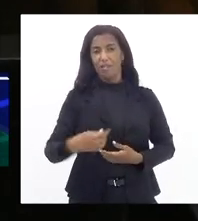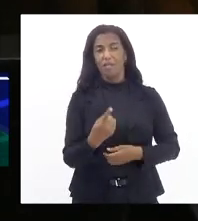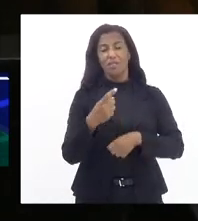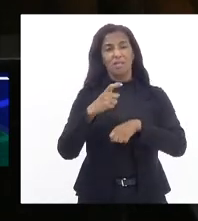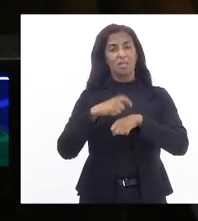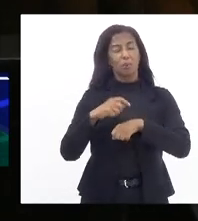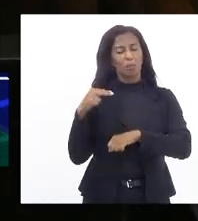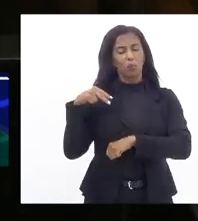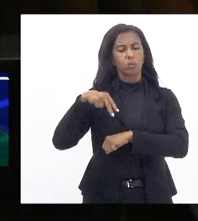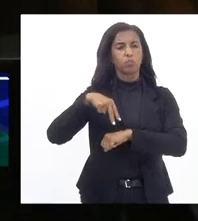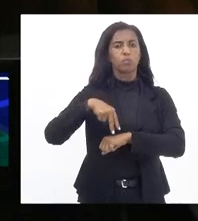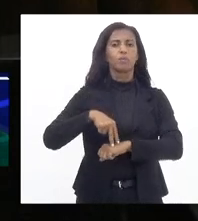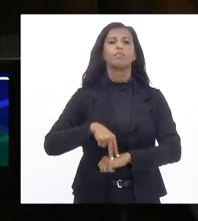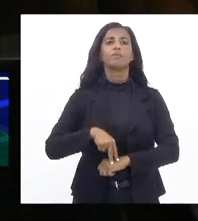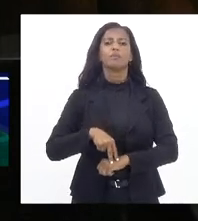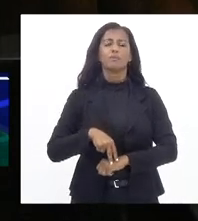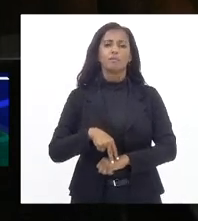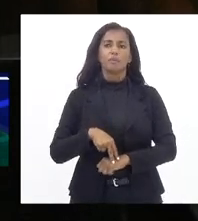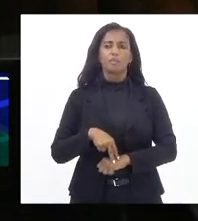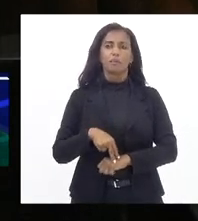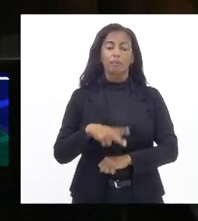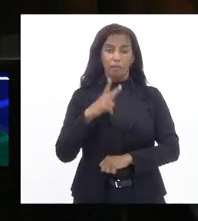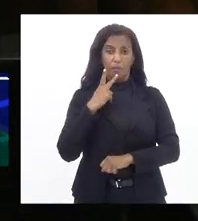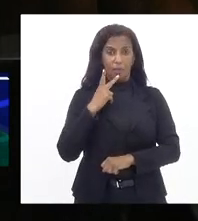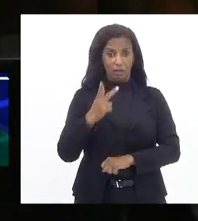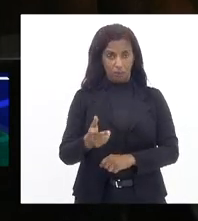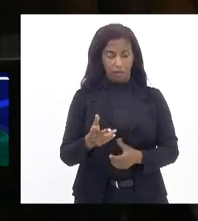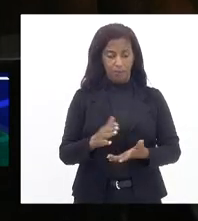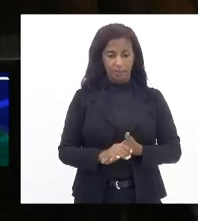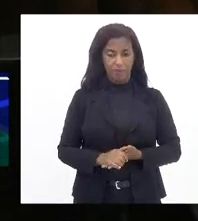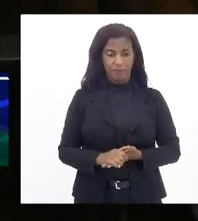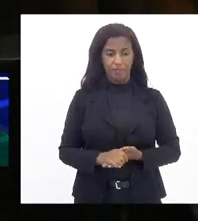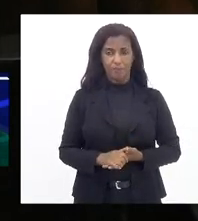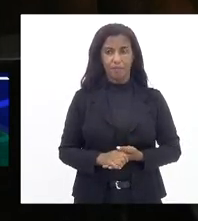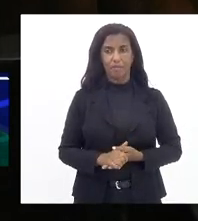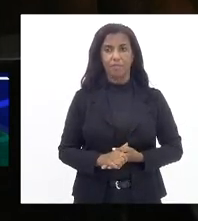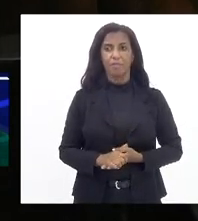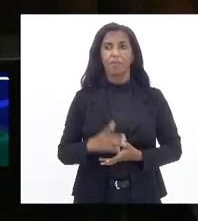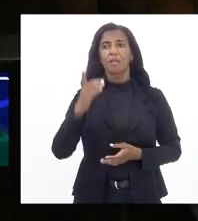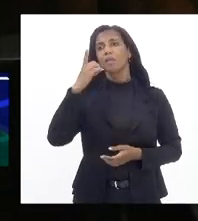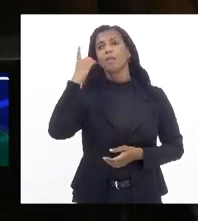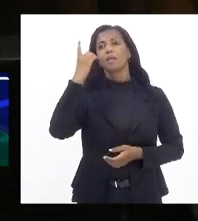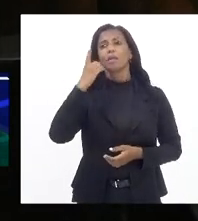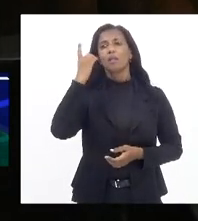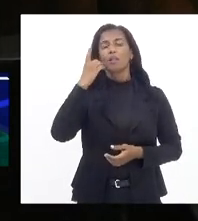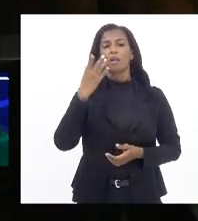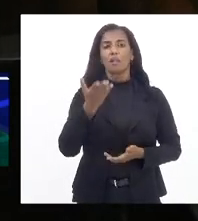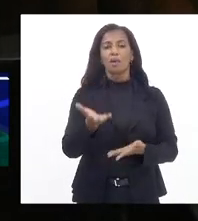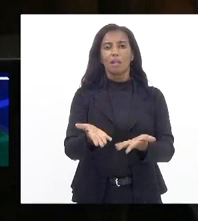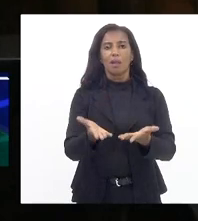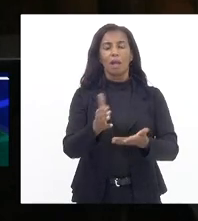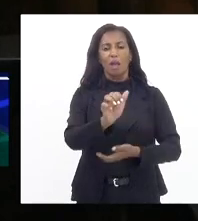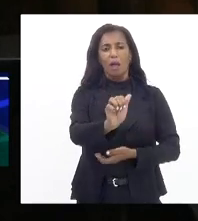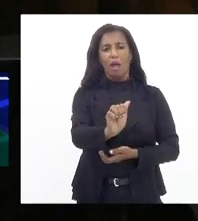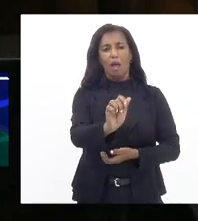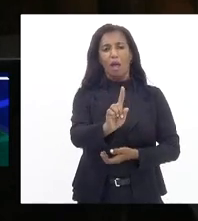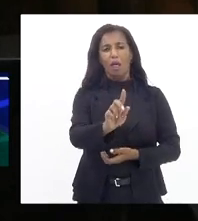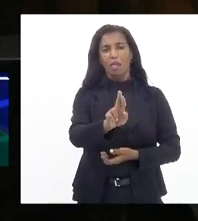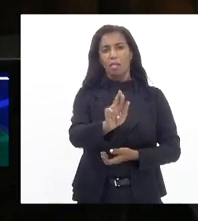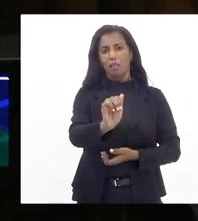aqui na tribuna para dizer que a deputada Adriana